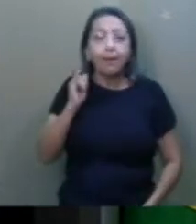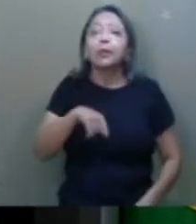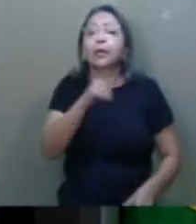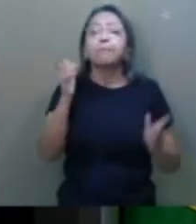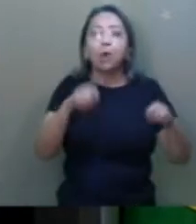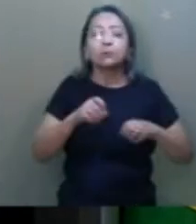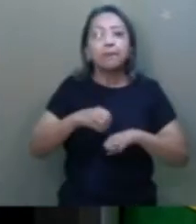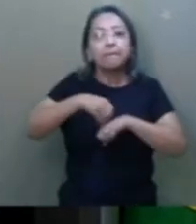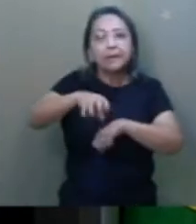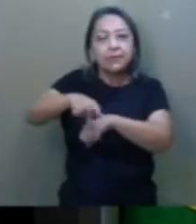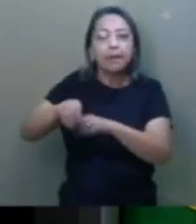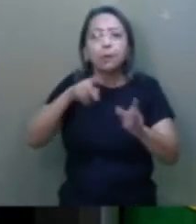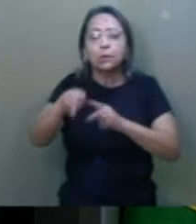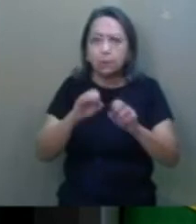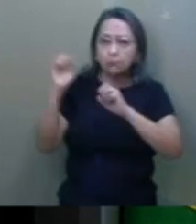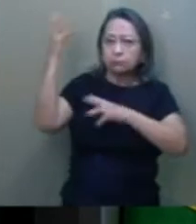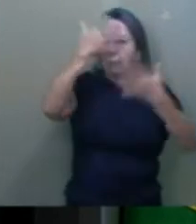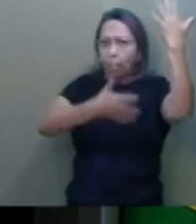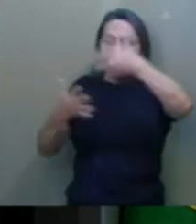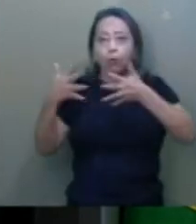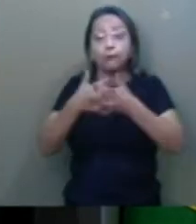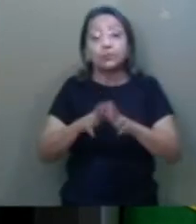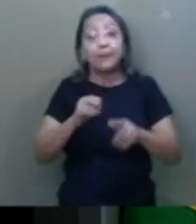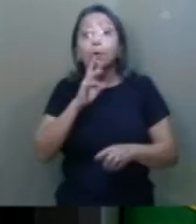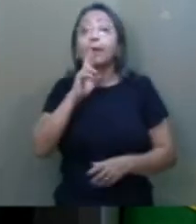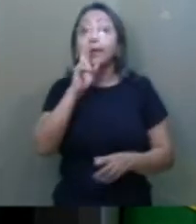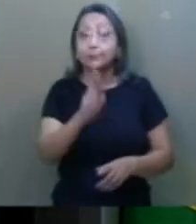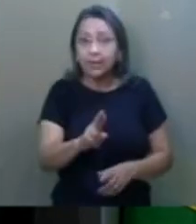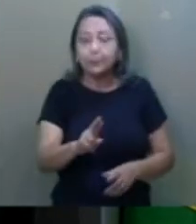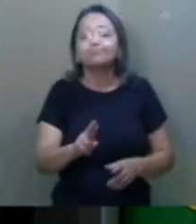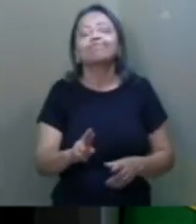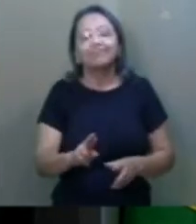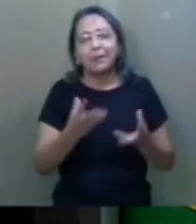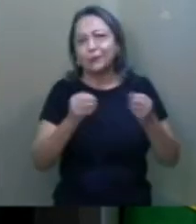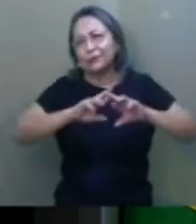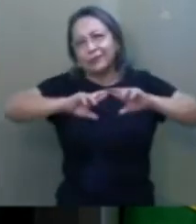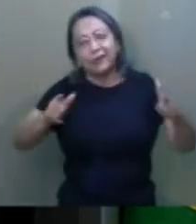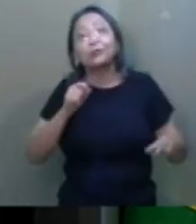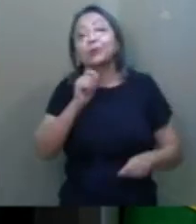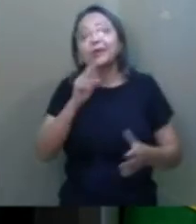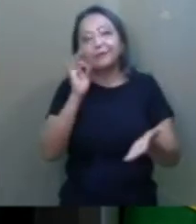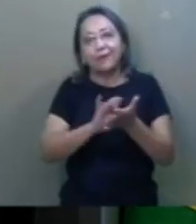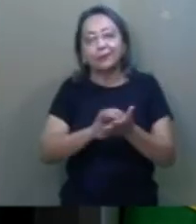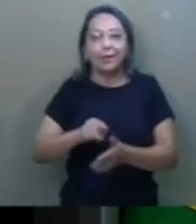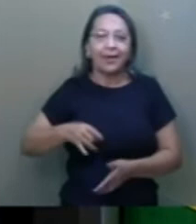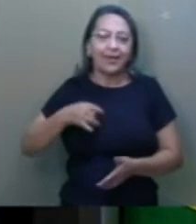possa deixar a população cada vez mais confusa. Mas os resultados são muito diferentes daquilo